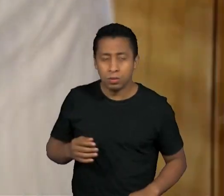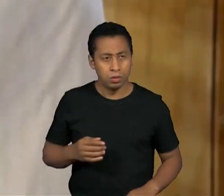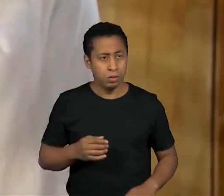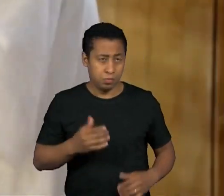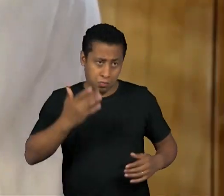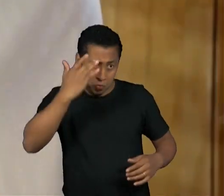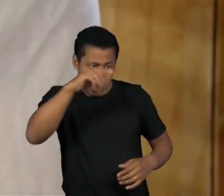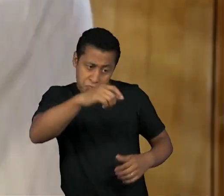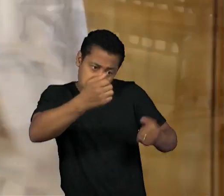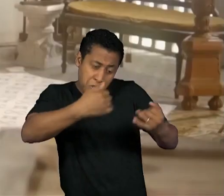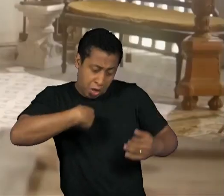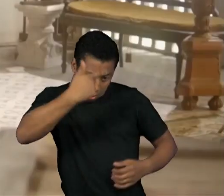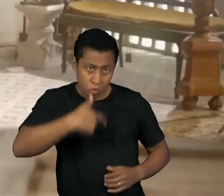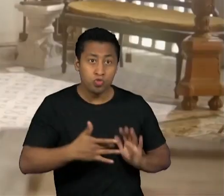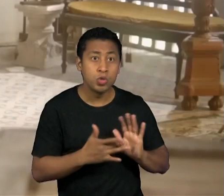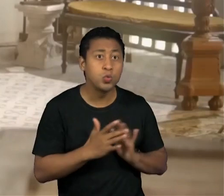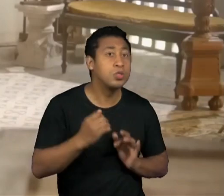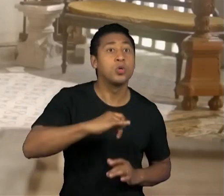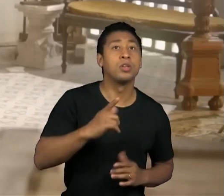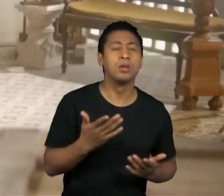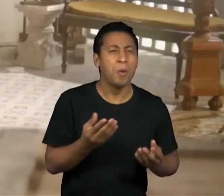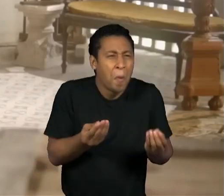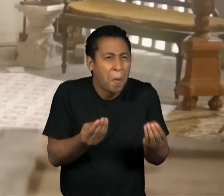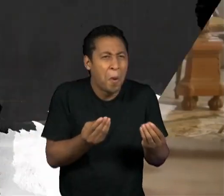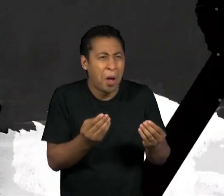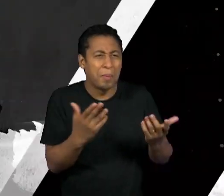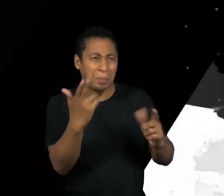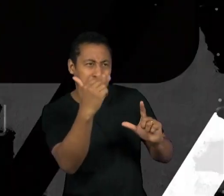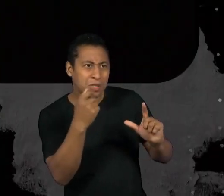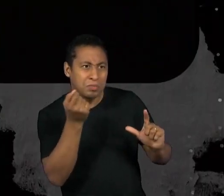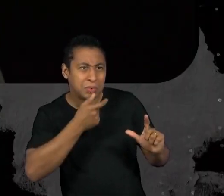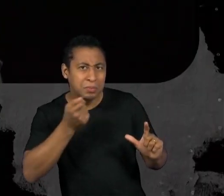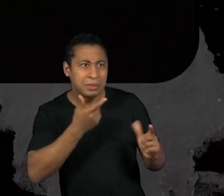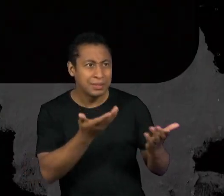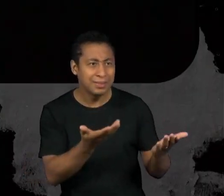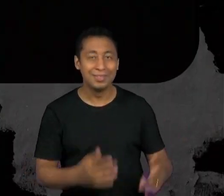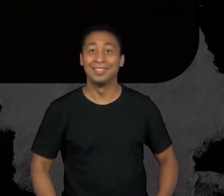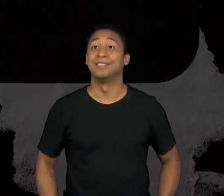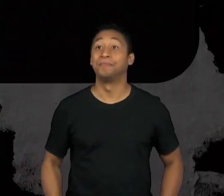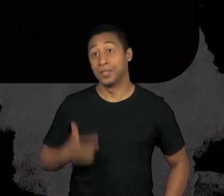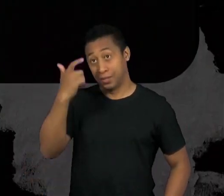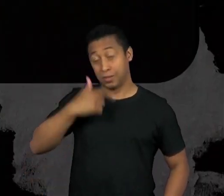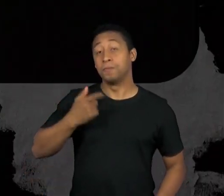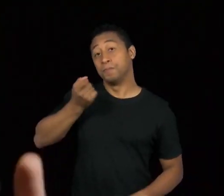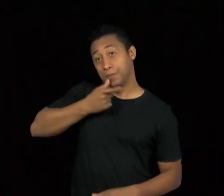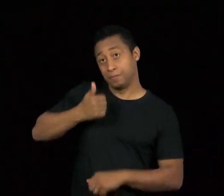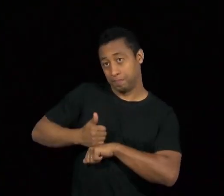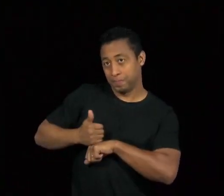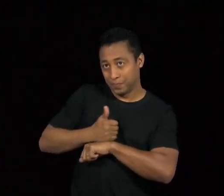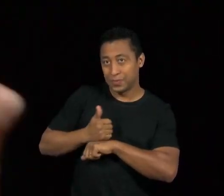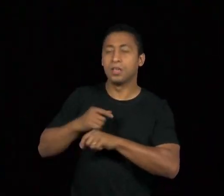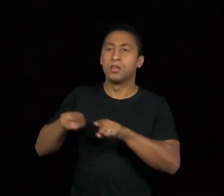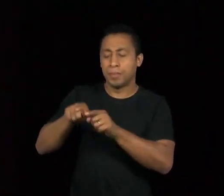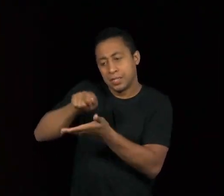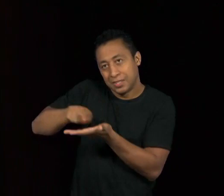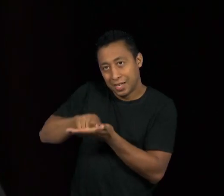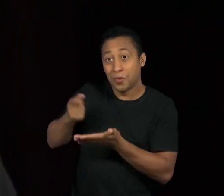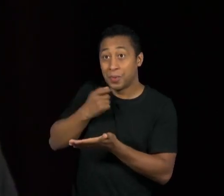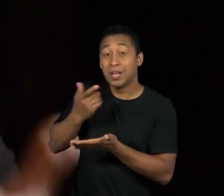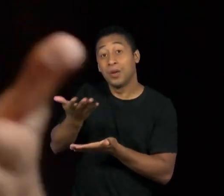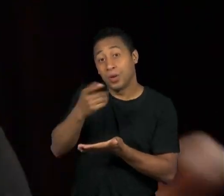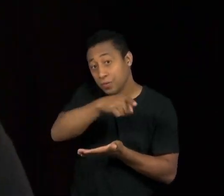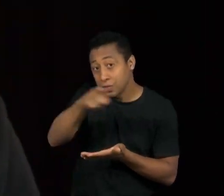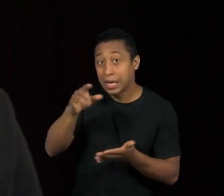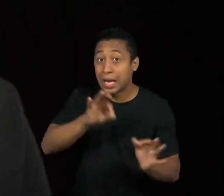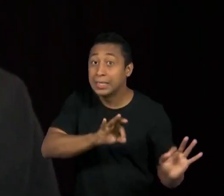dizer, né? Porque... Fala, meu povo, João Pimenta na voz aqui, comediante, roteirista. Quero chamar vocês para assistir as coisas que eu estou